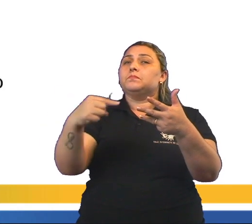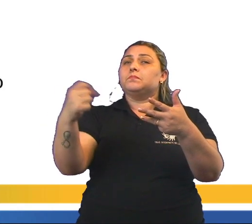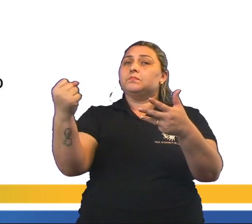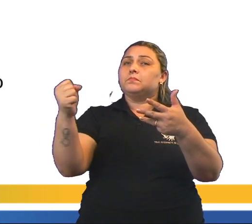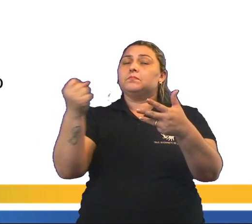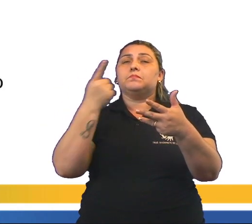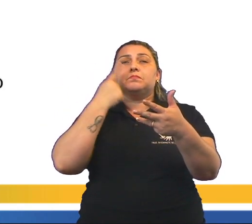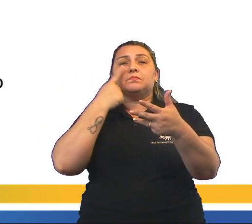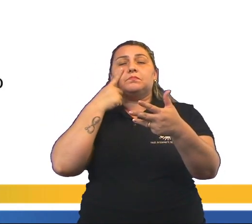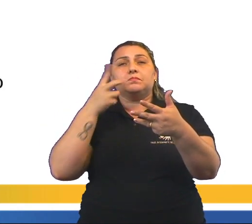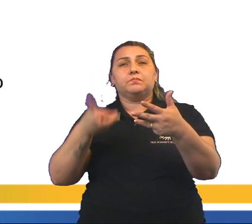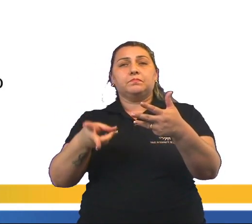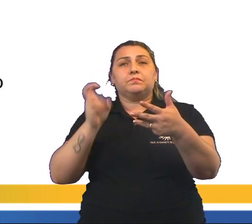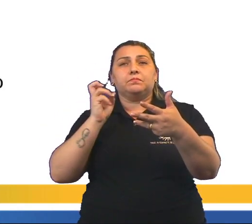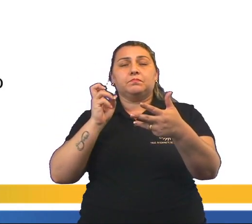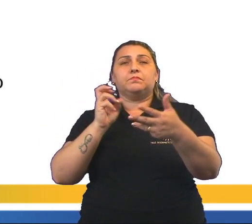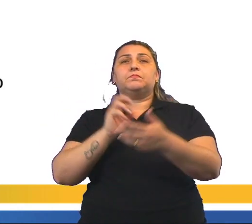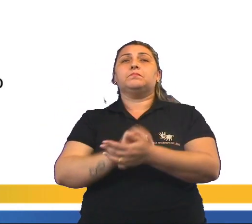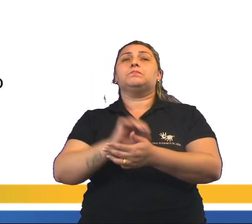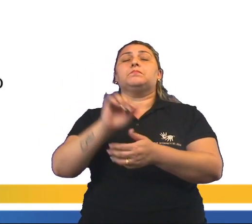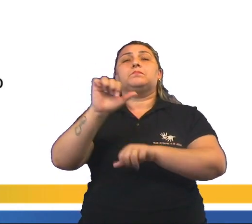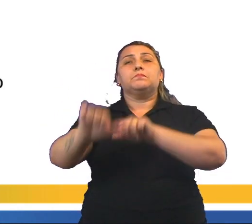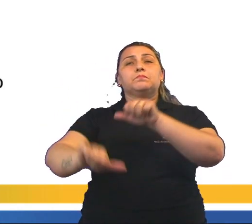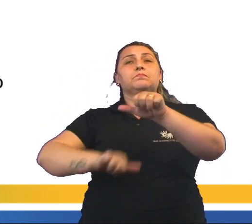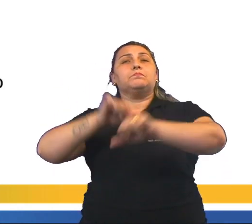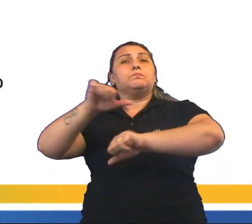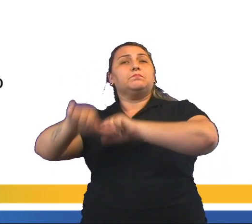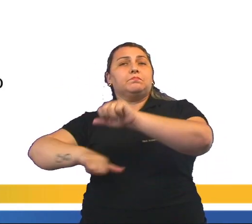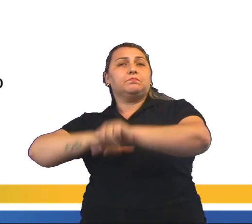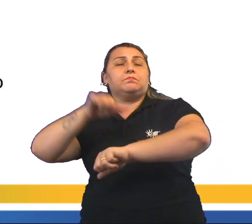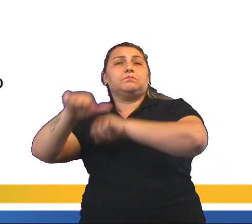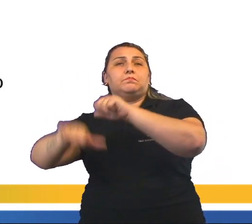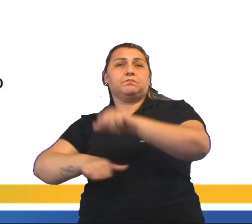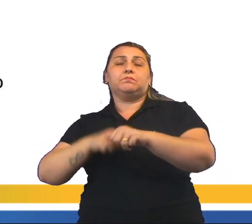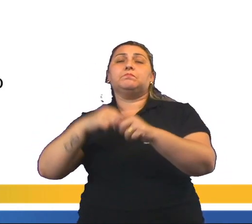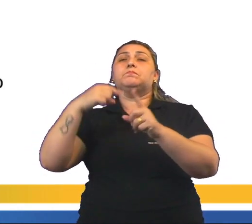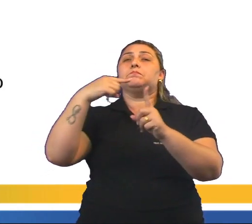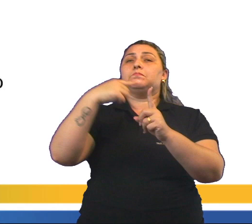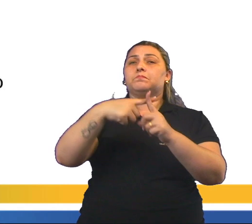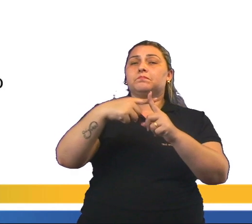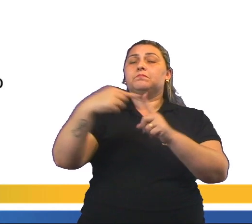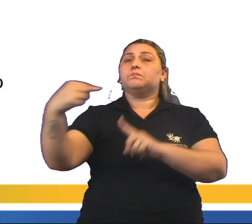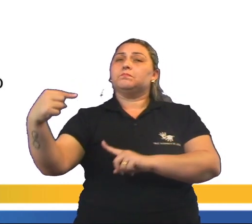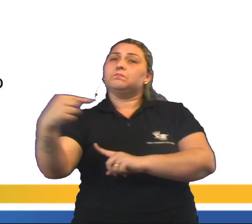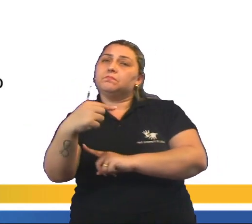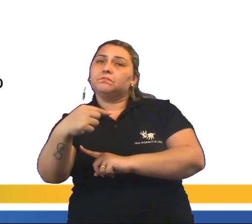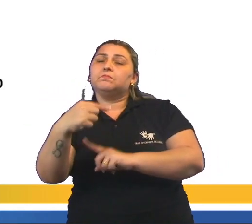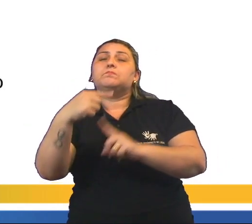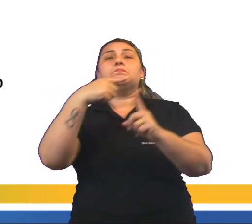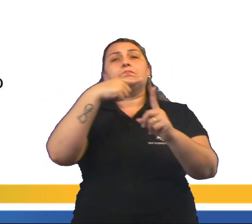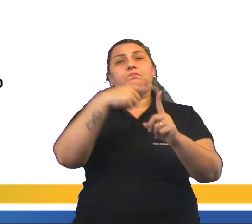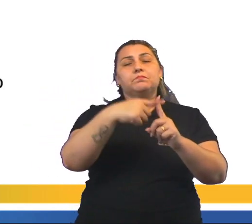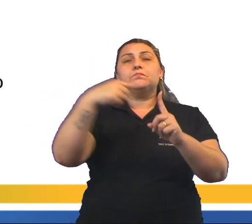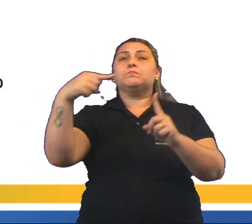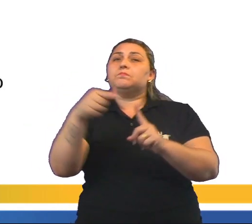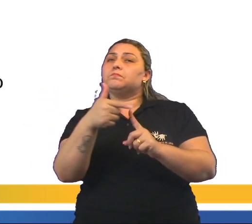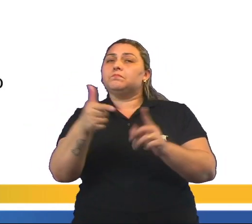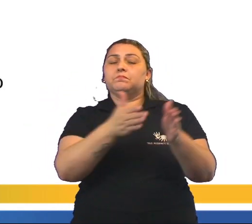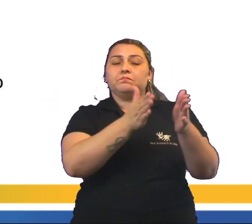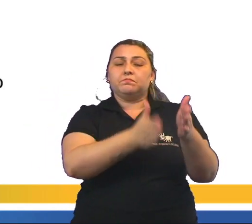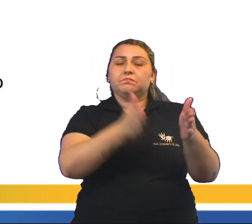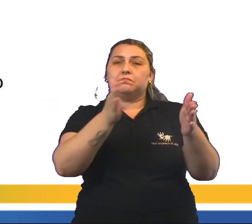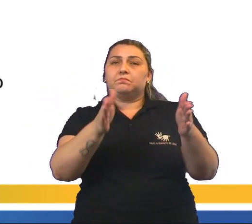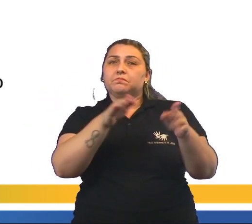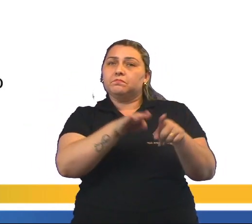menos oito então observem que ele fica oscilando tá um positivo e um negativo ele não tem uma